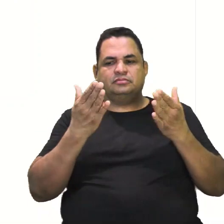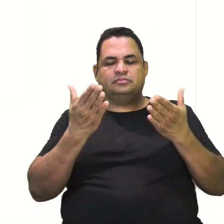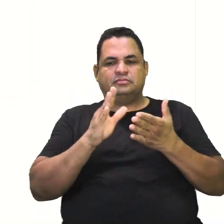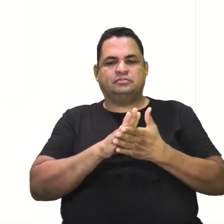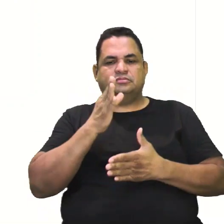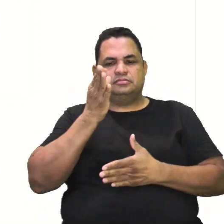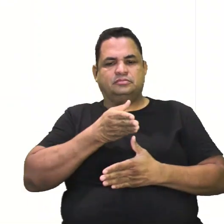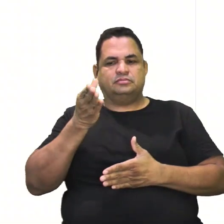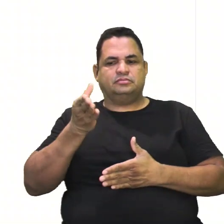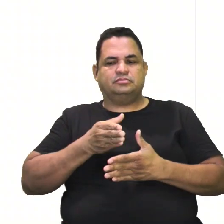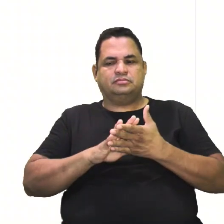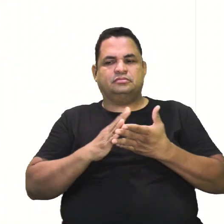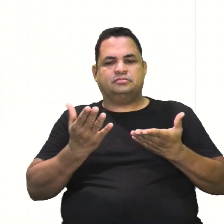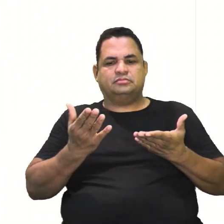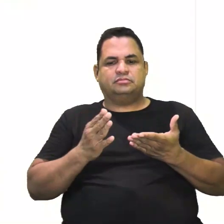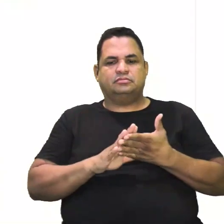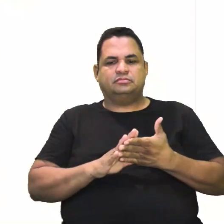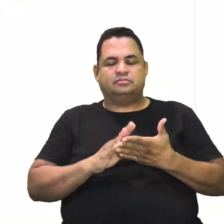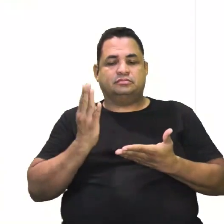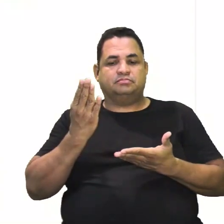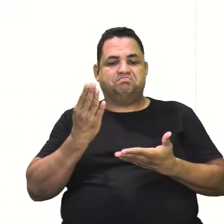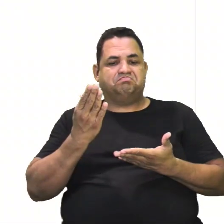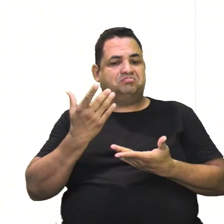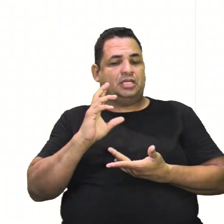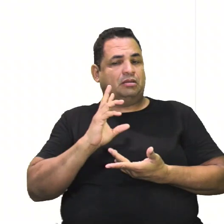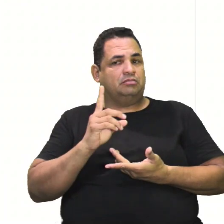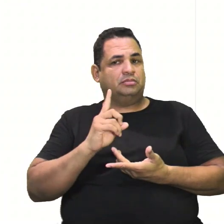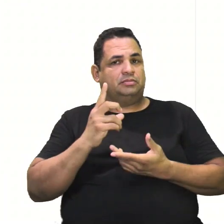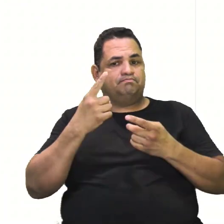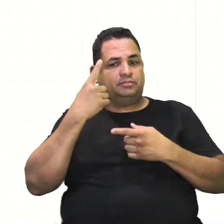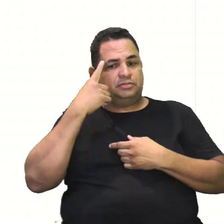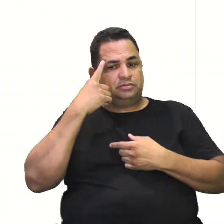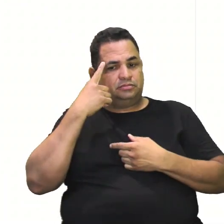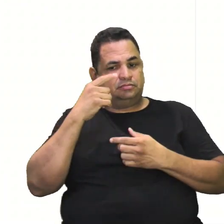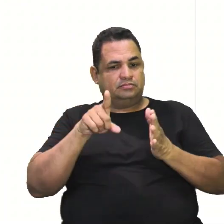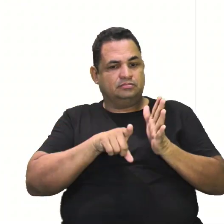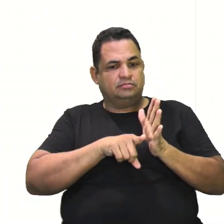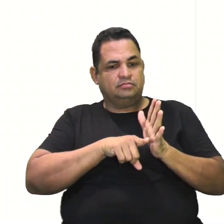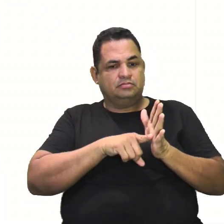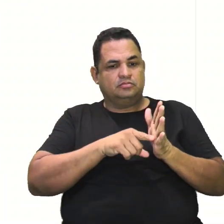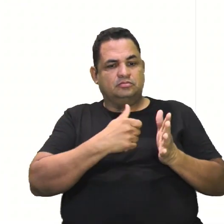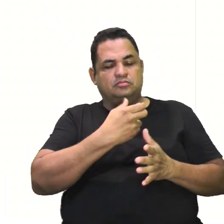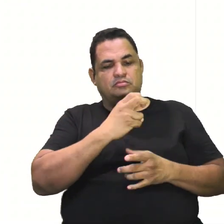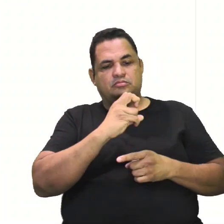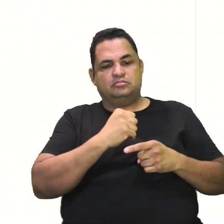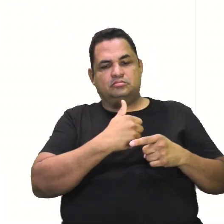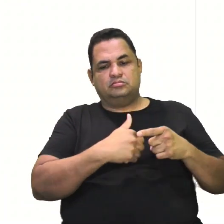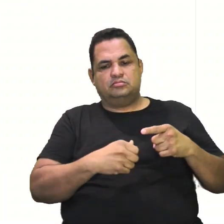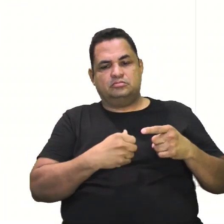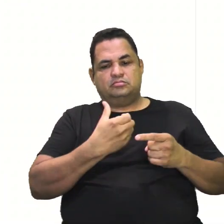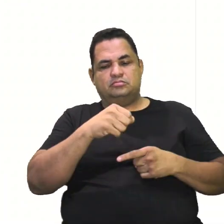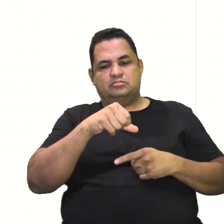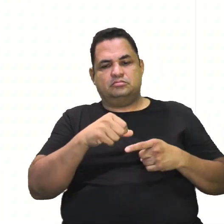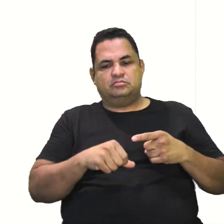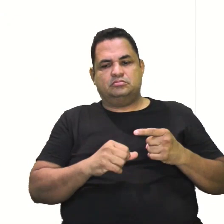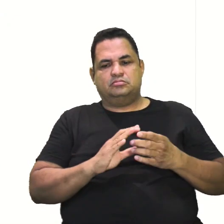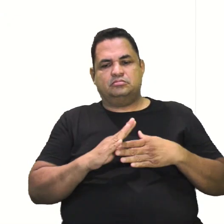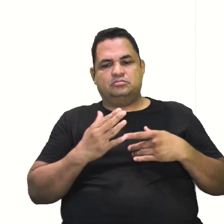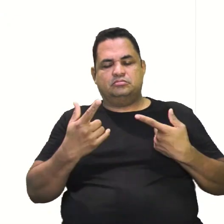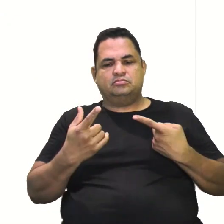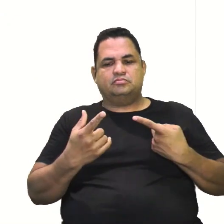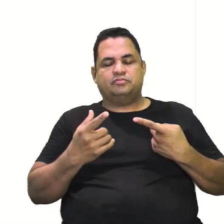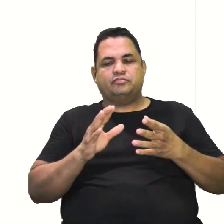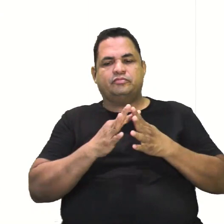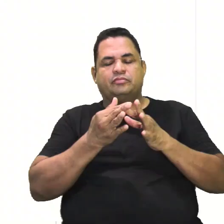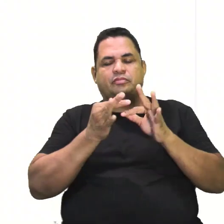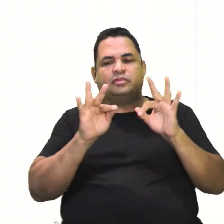não simplifico, fica diferente. Eu tenho a ligeira impressão de que não é o mesmo. Vai dar menos 15 sobre 10 na primeira e menos 9 sobre 6 na segunda. Isso.